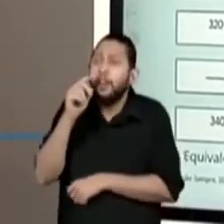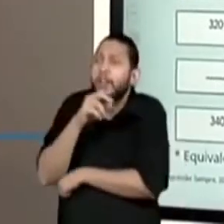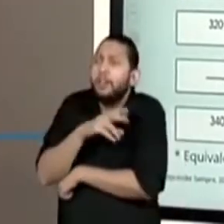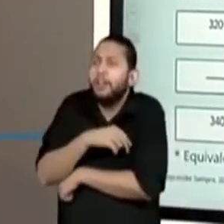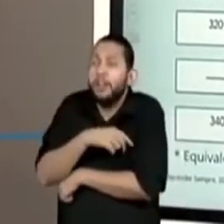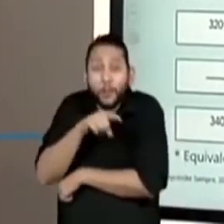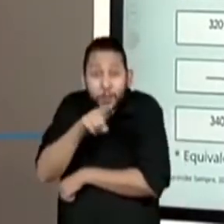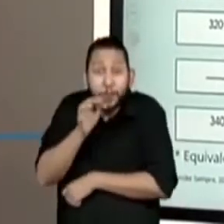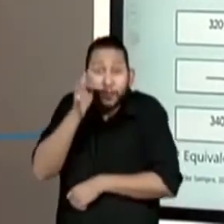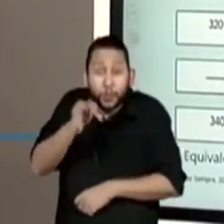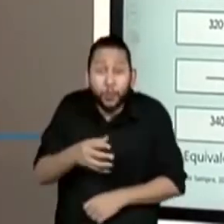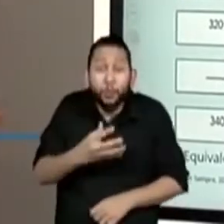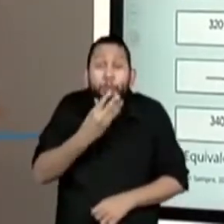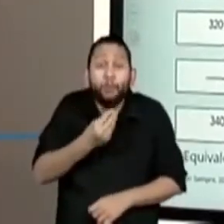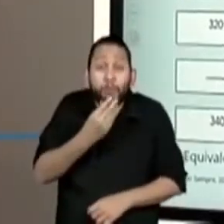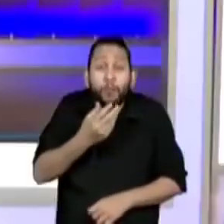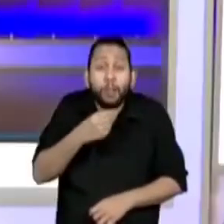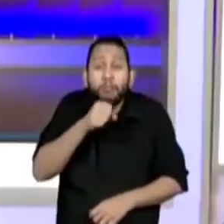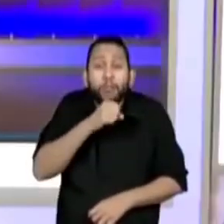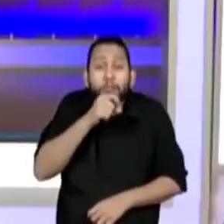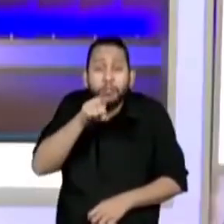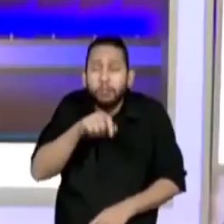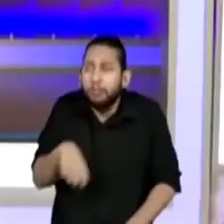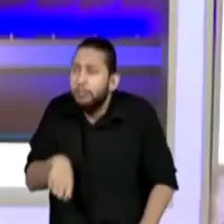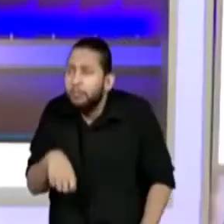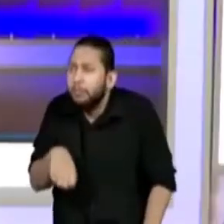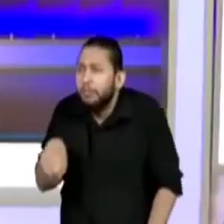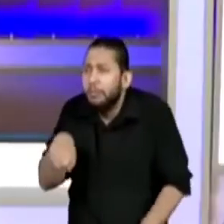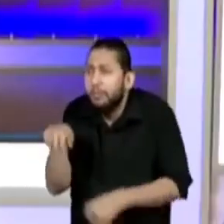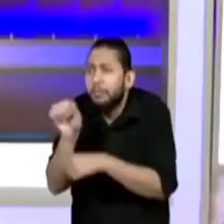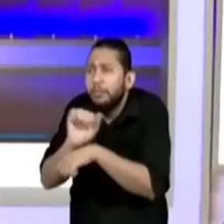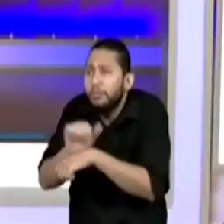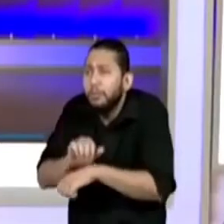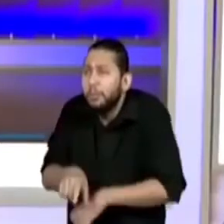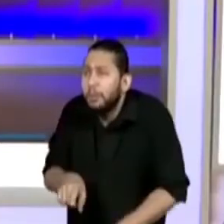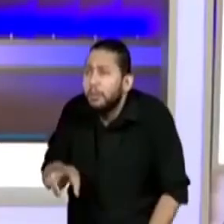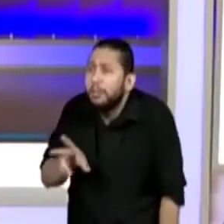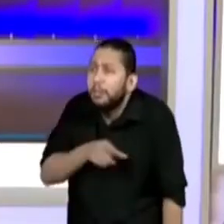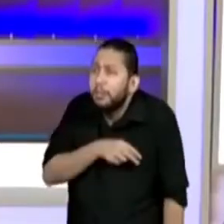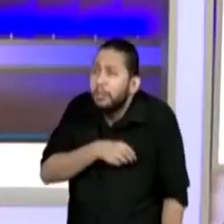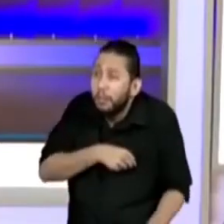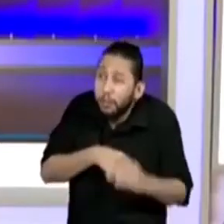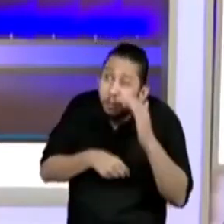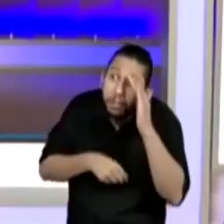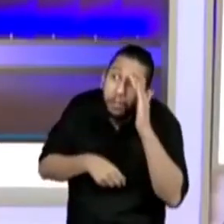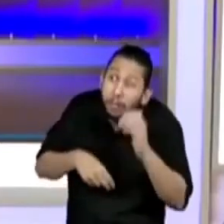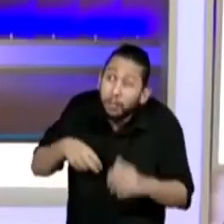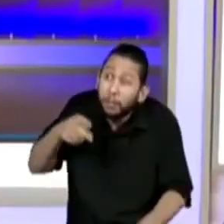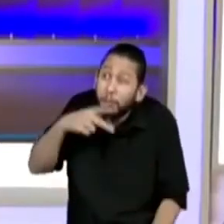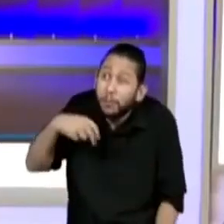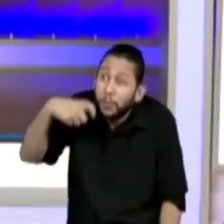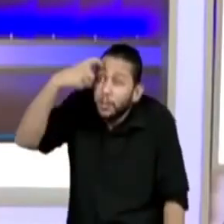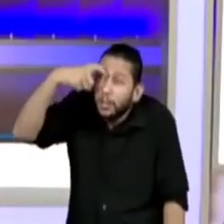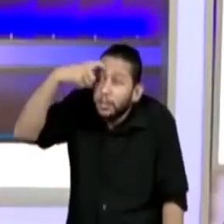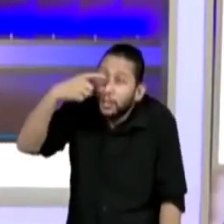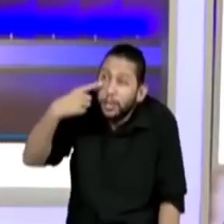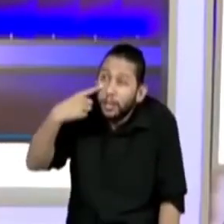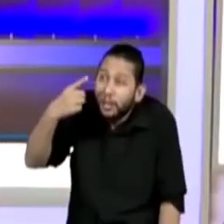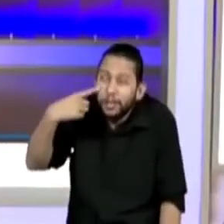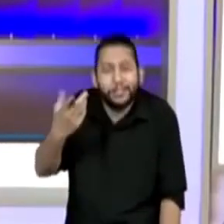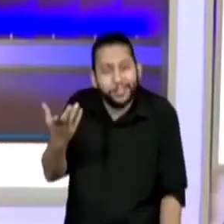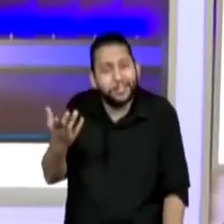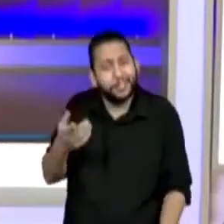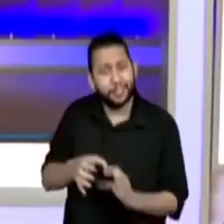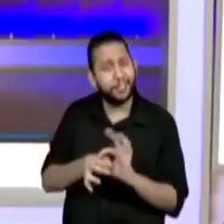acho que eu te avisar a linha lá beleza São Carlos 5º ano entender é isso aí para o professor a Lídia